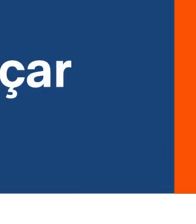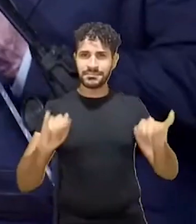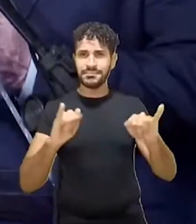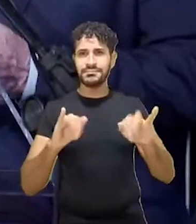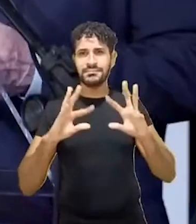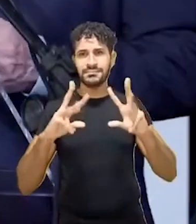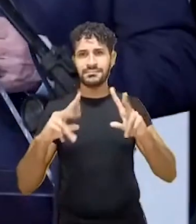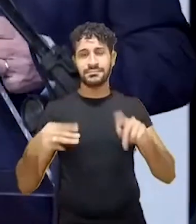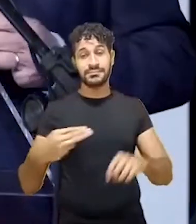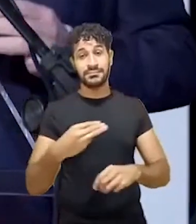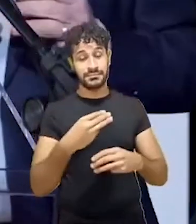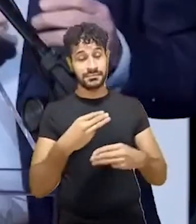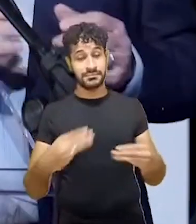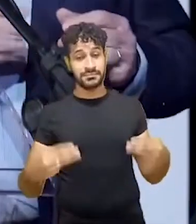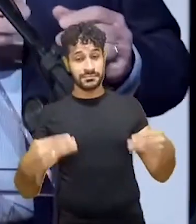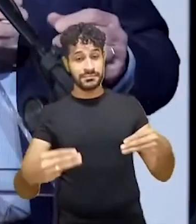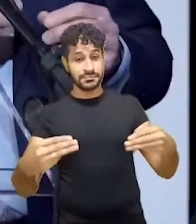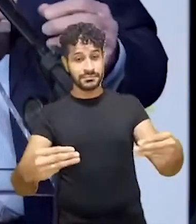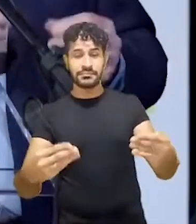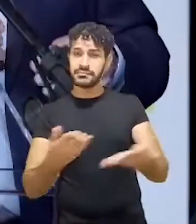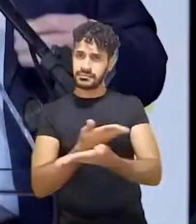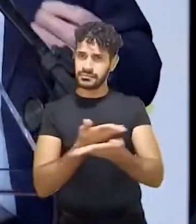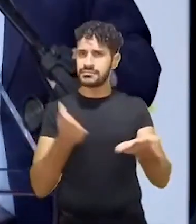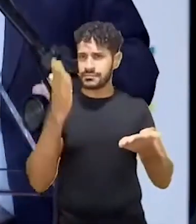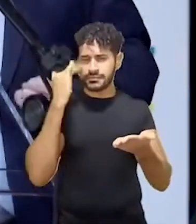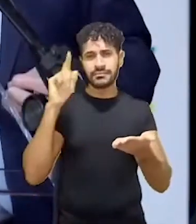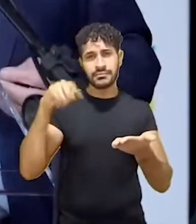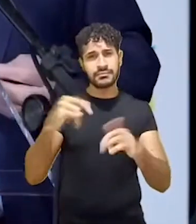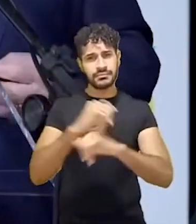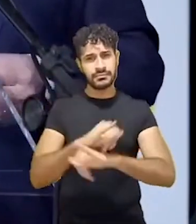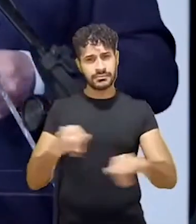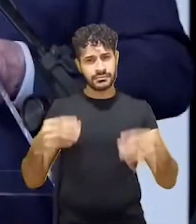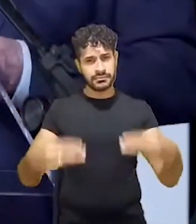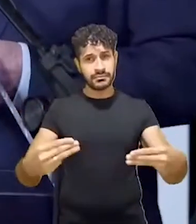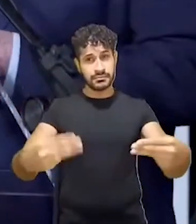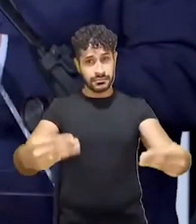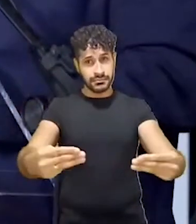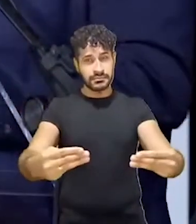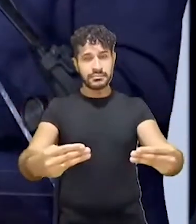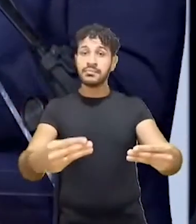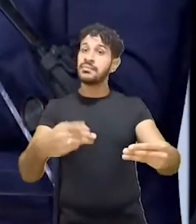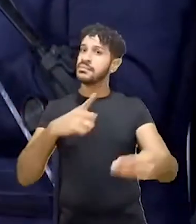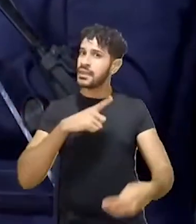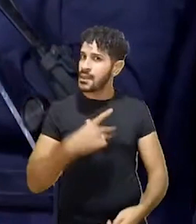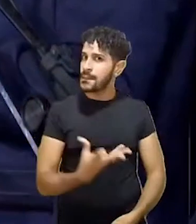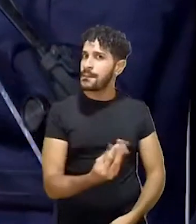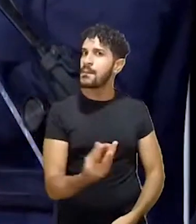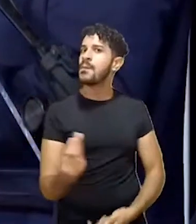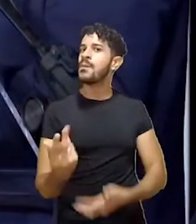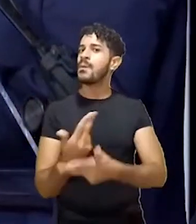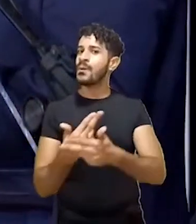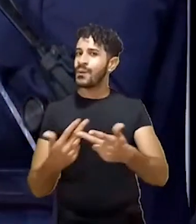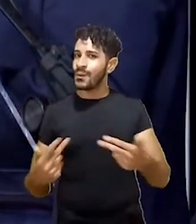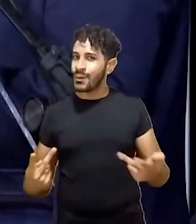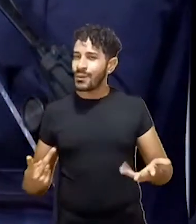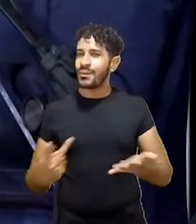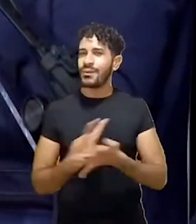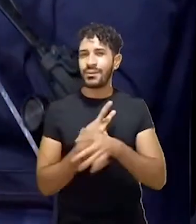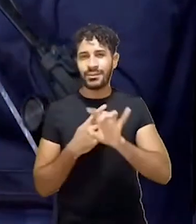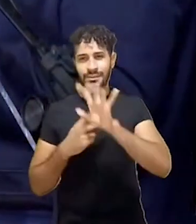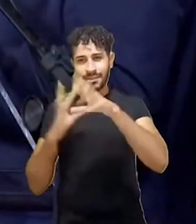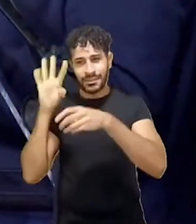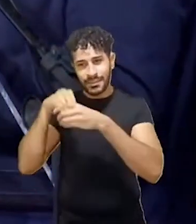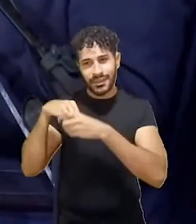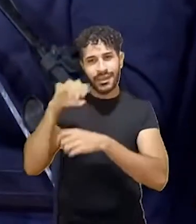e vocês sabem que depois da gente anunciar o ministério tem muita coisa para acontecer em cada Ministério